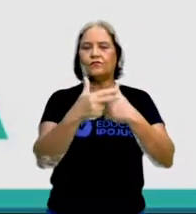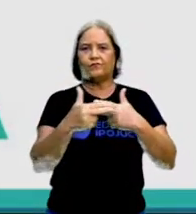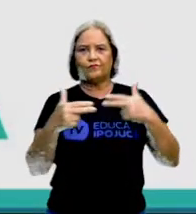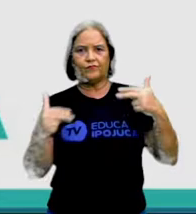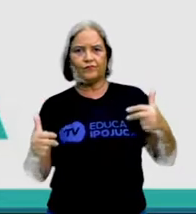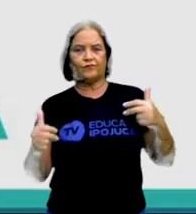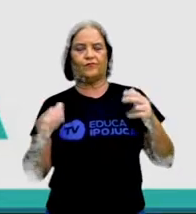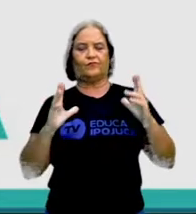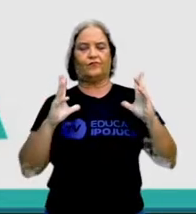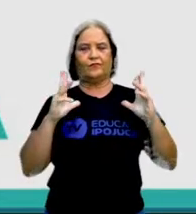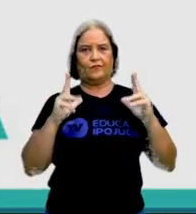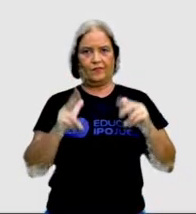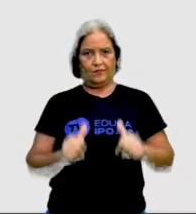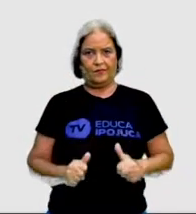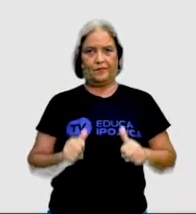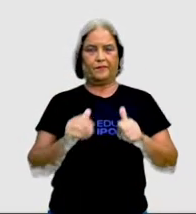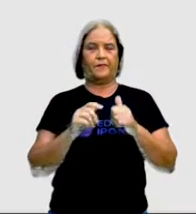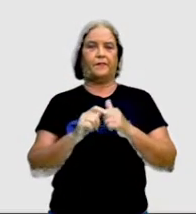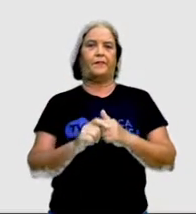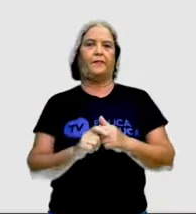de higiene.